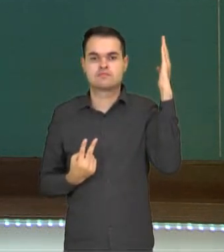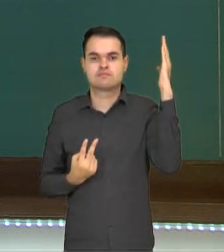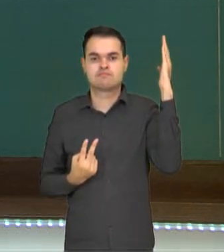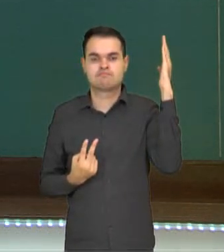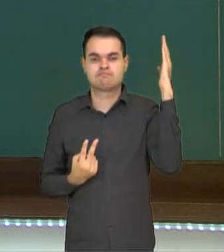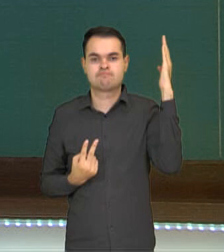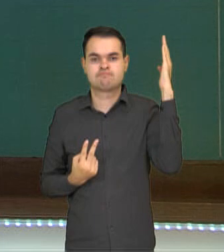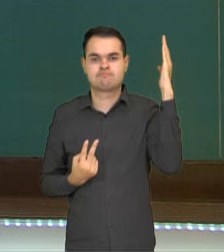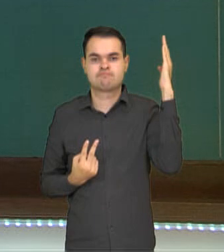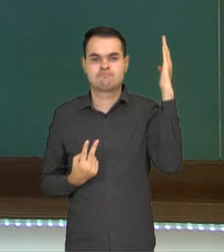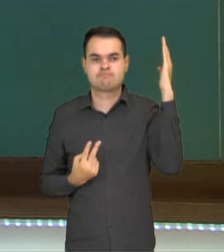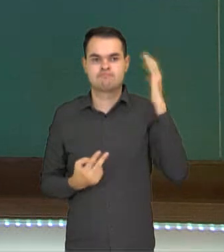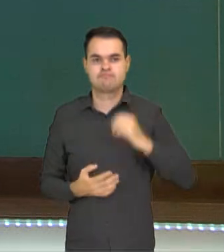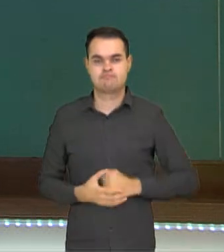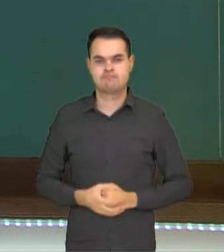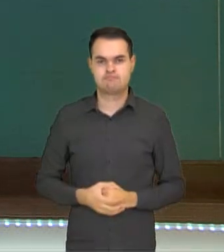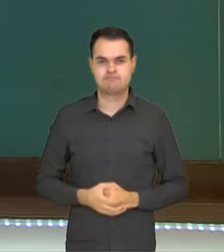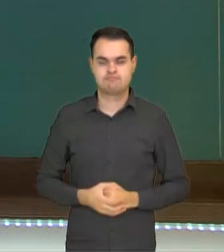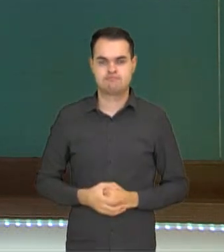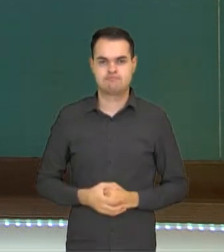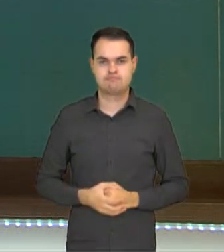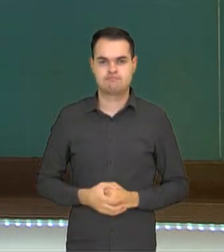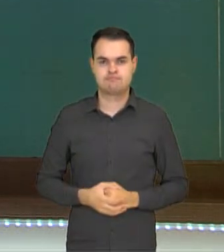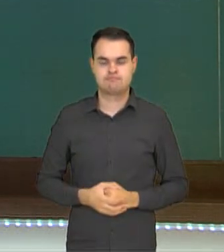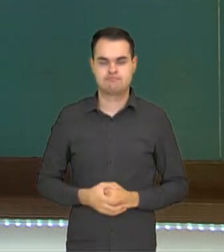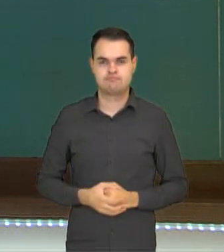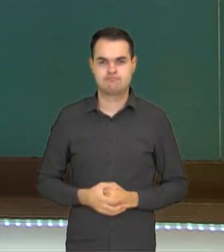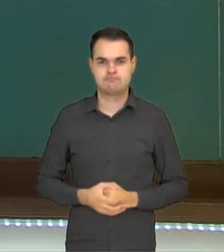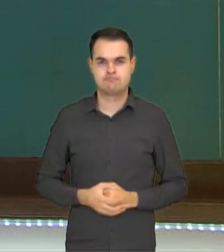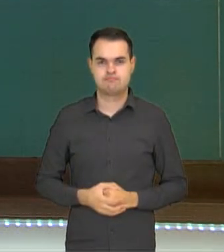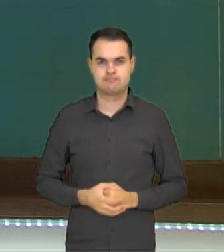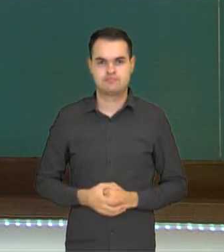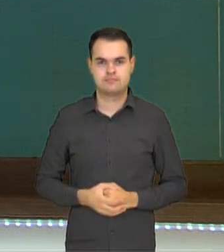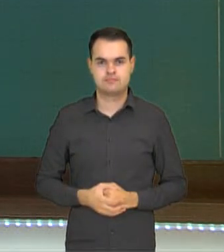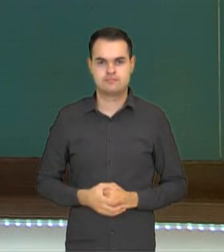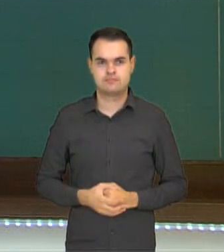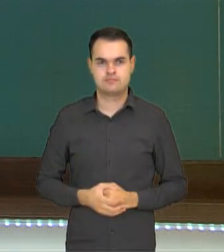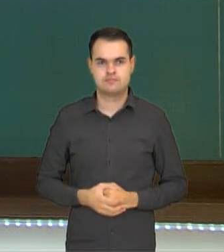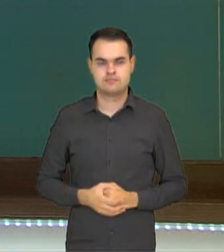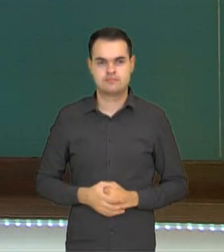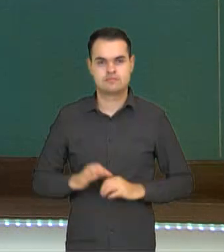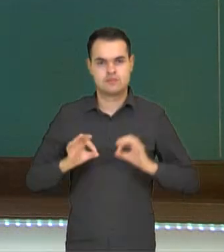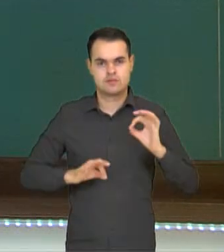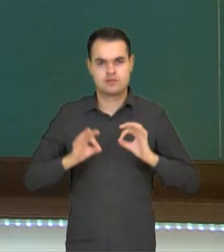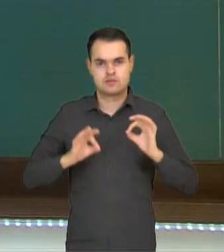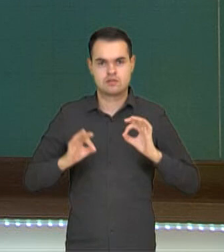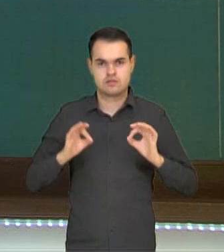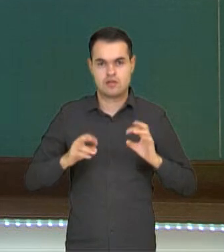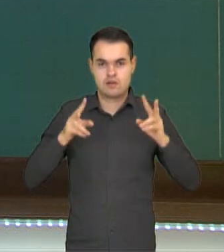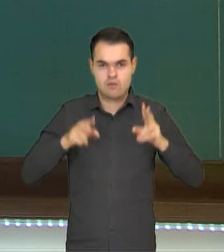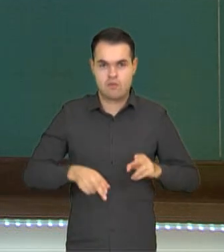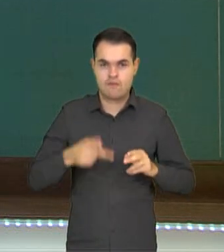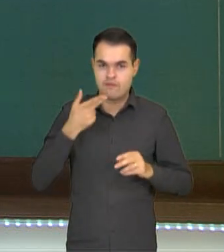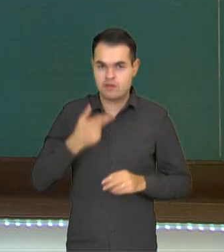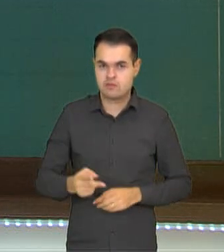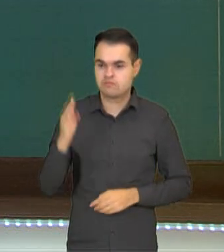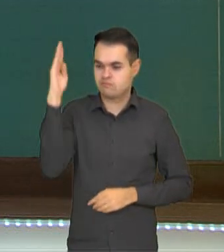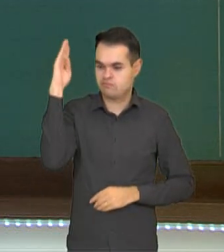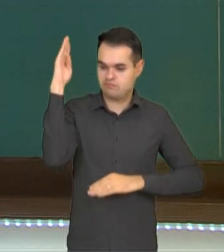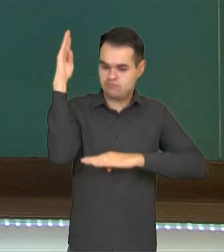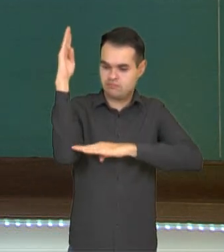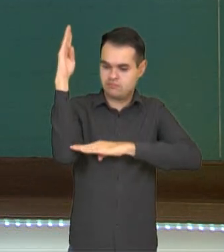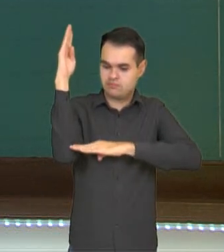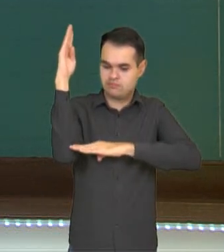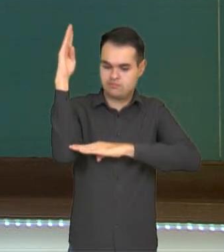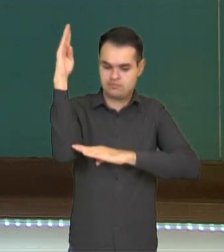2 lá é igual a 0, tá bom? Então, aí sim nós conseguimos traçar essa reta, que a professora colocou aqui ó, de verde, né? Então,